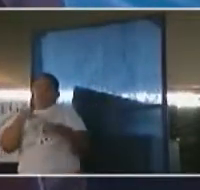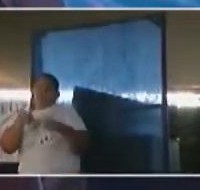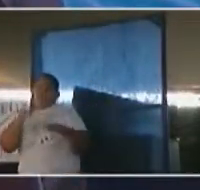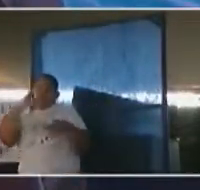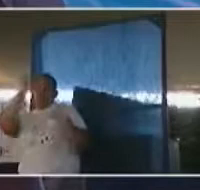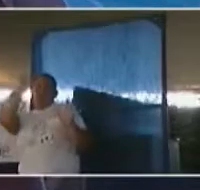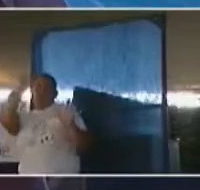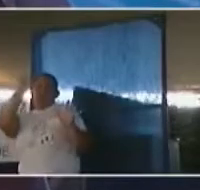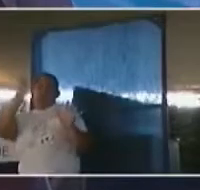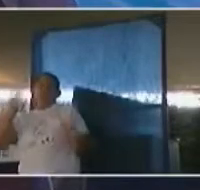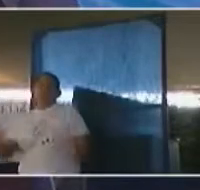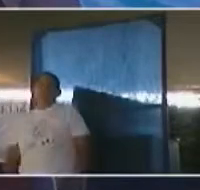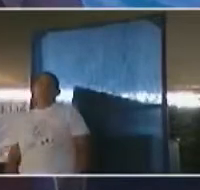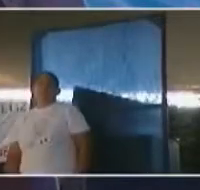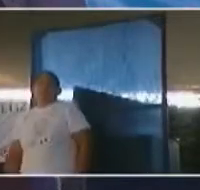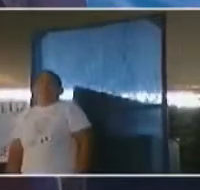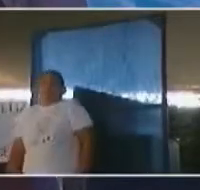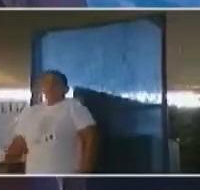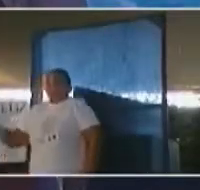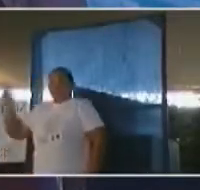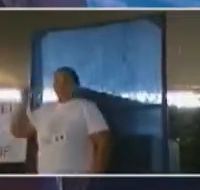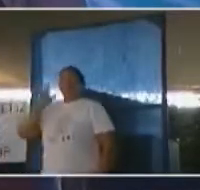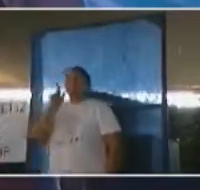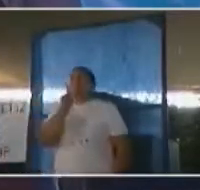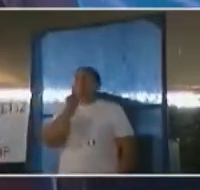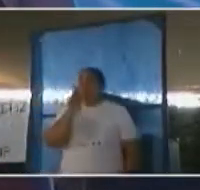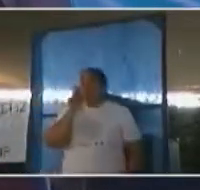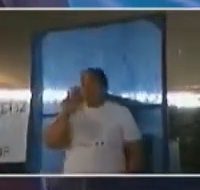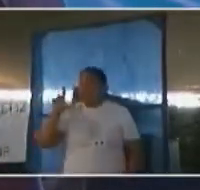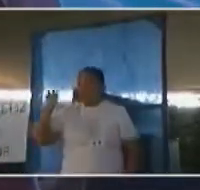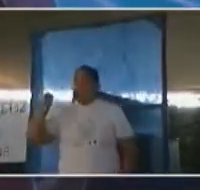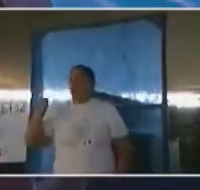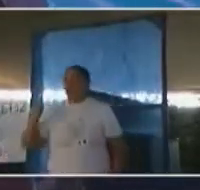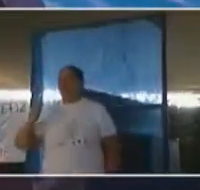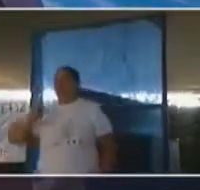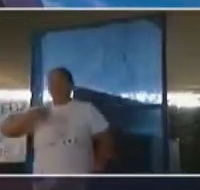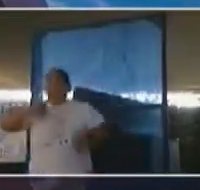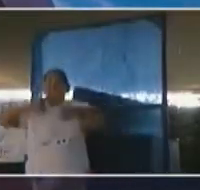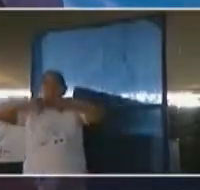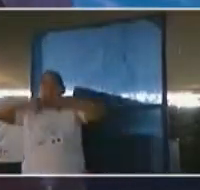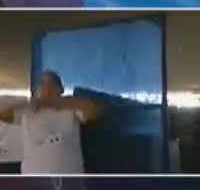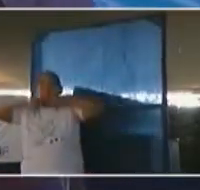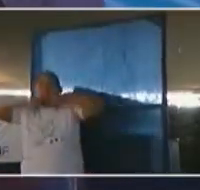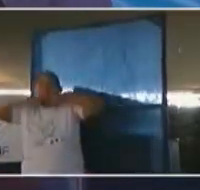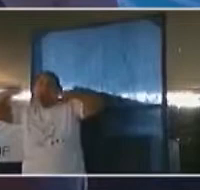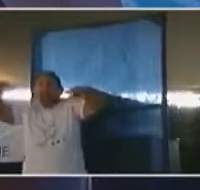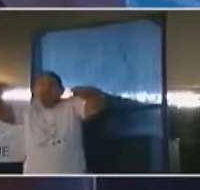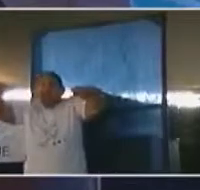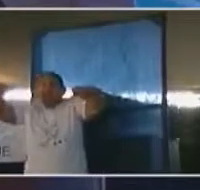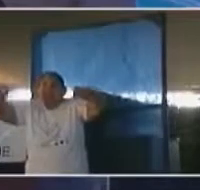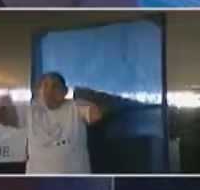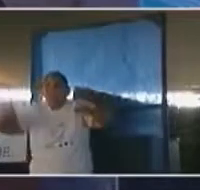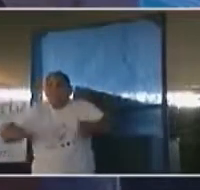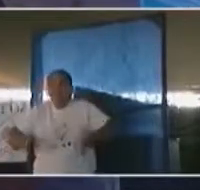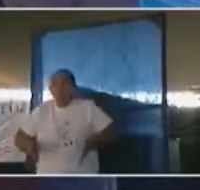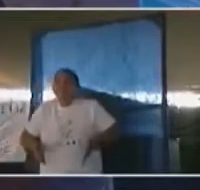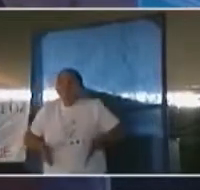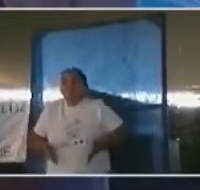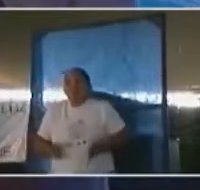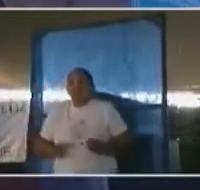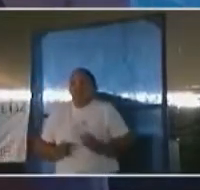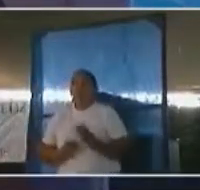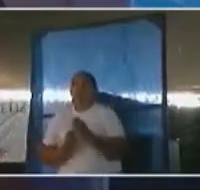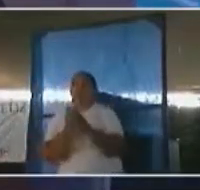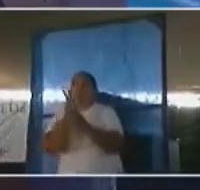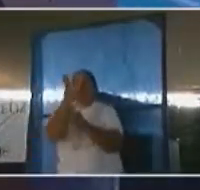estava anunciando Jesus e a ressurreição. Então eles levaram até uma reunião da Câmara Municipal